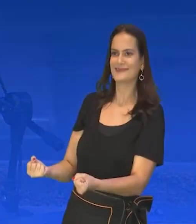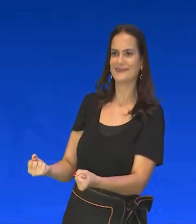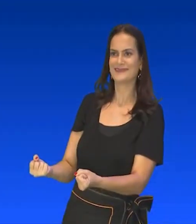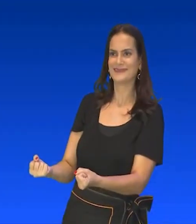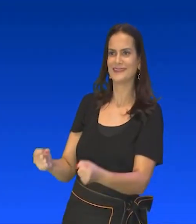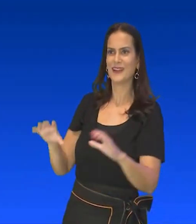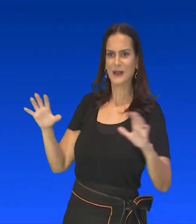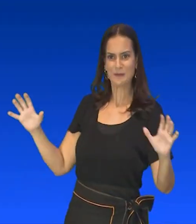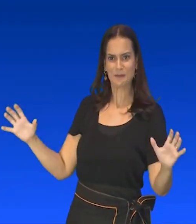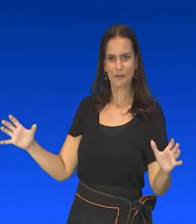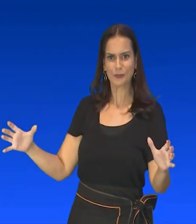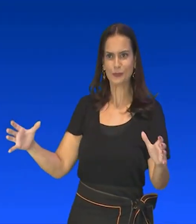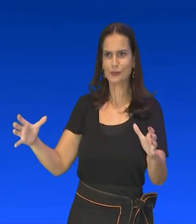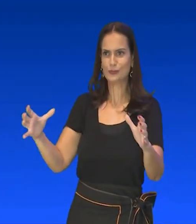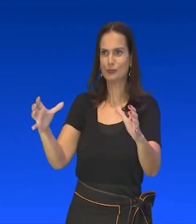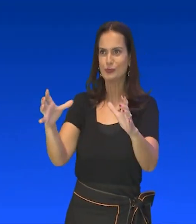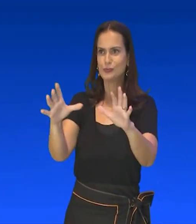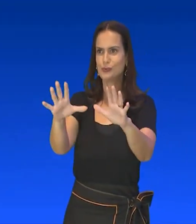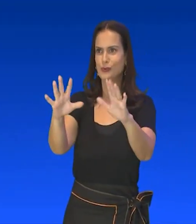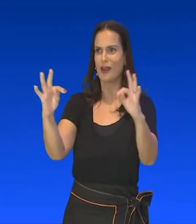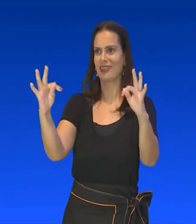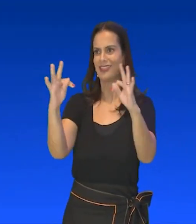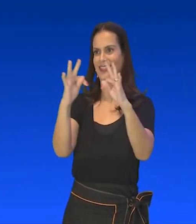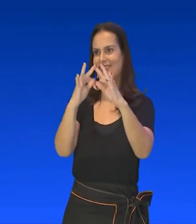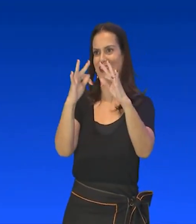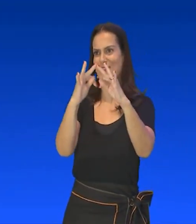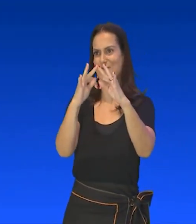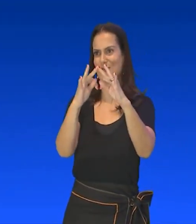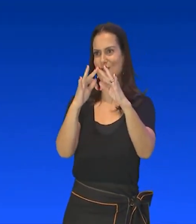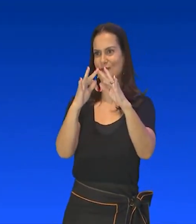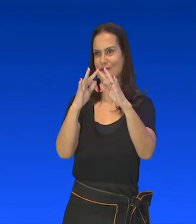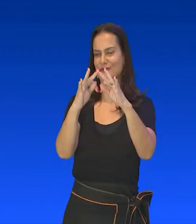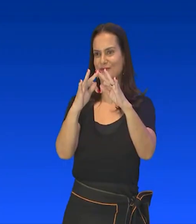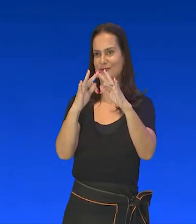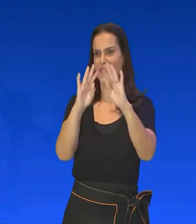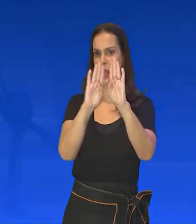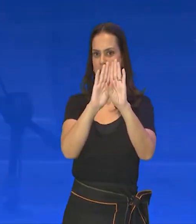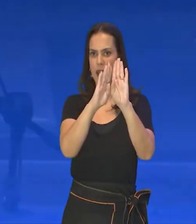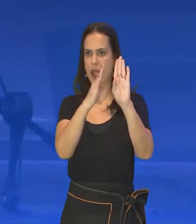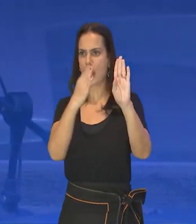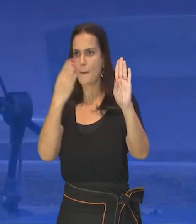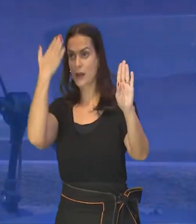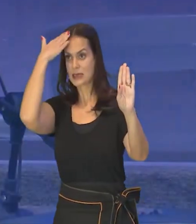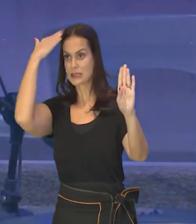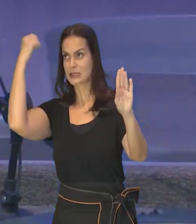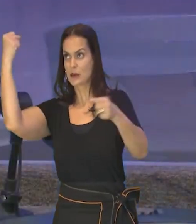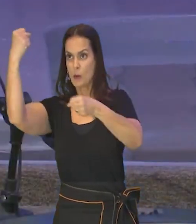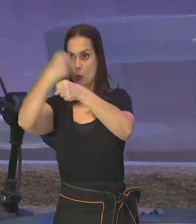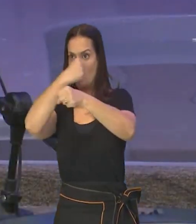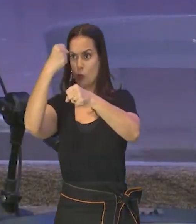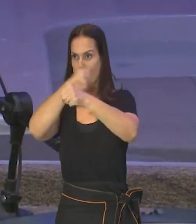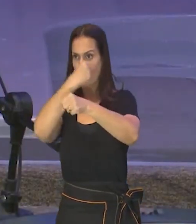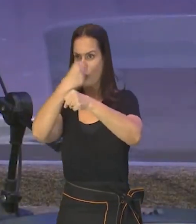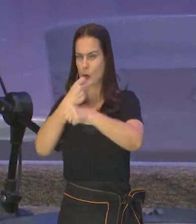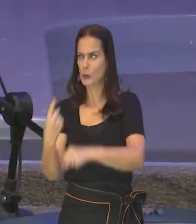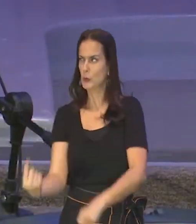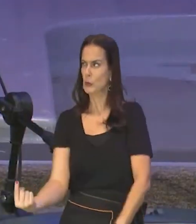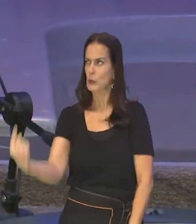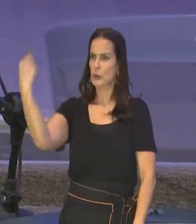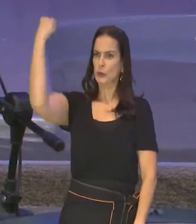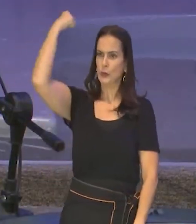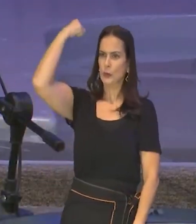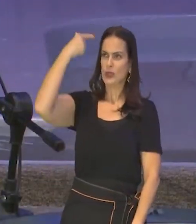se reuniam no local específico do templo, o pórtico que Salomão havia construído lá